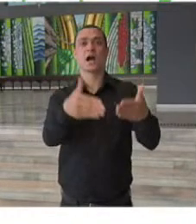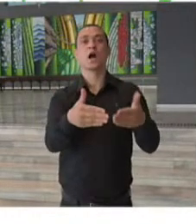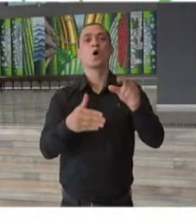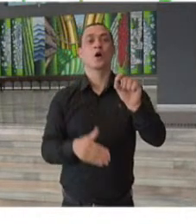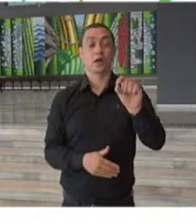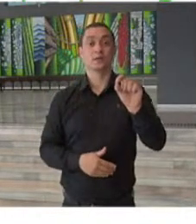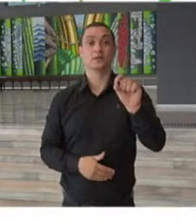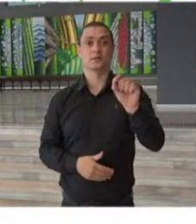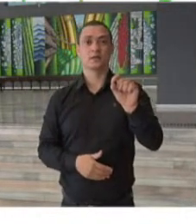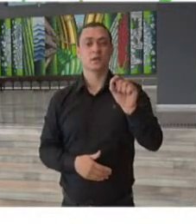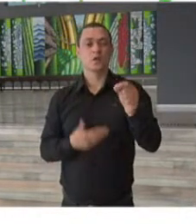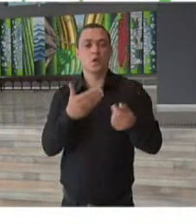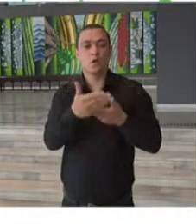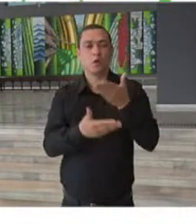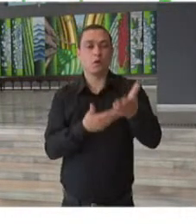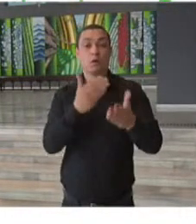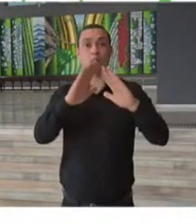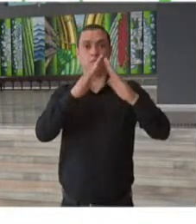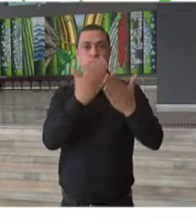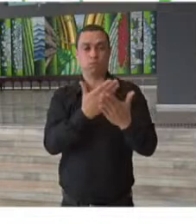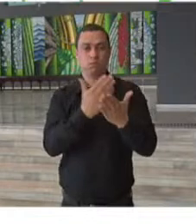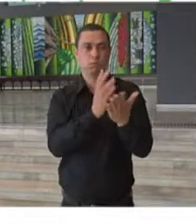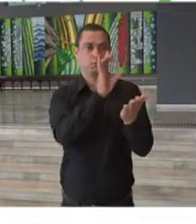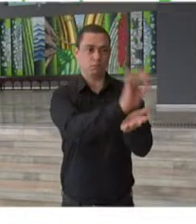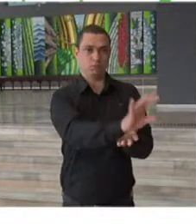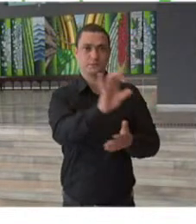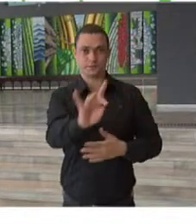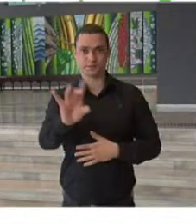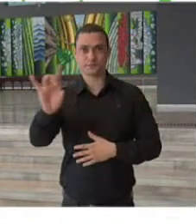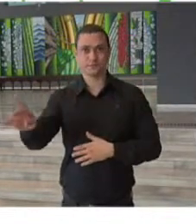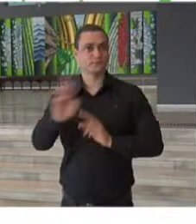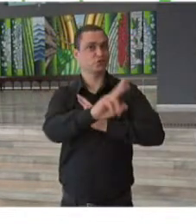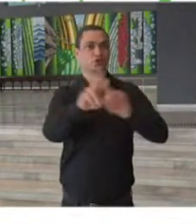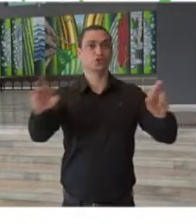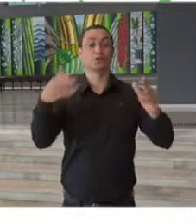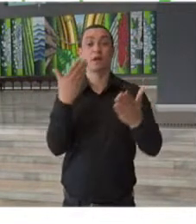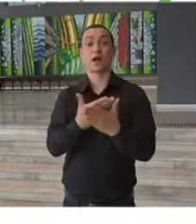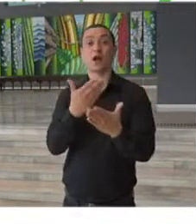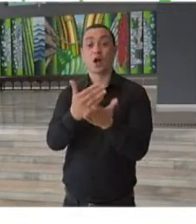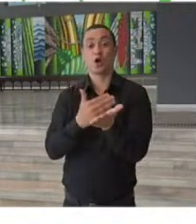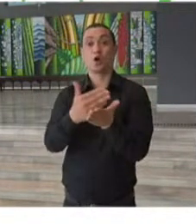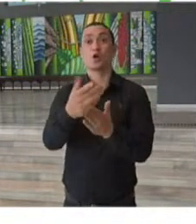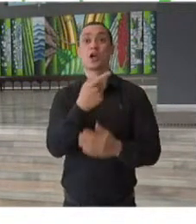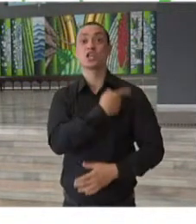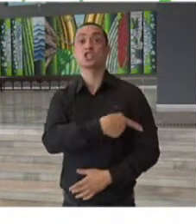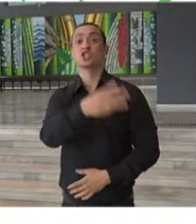a tratar cada escola na volta do ensino médio,